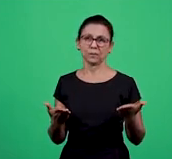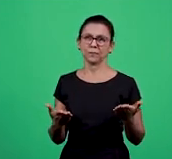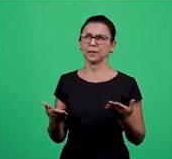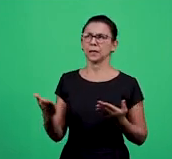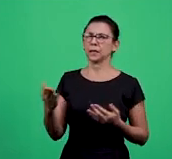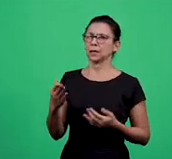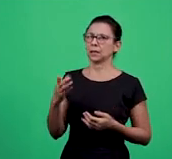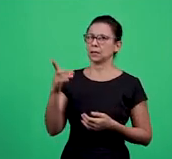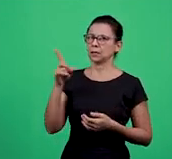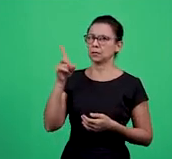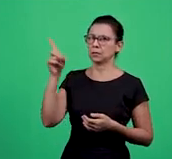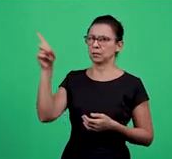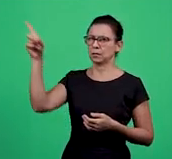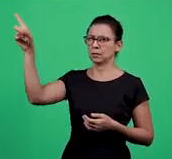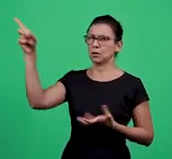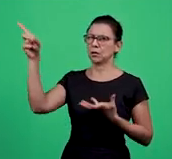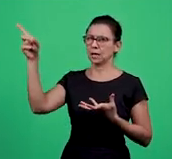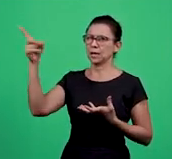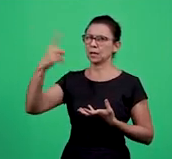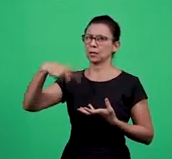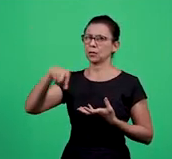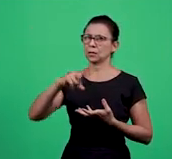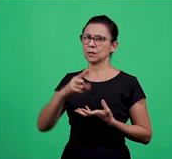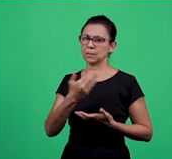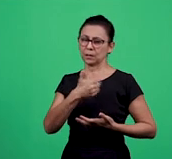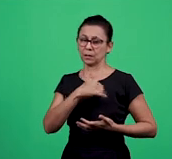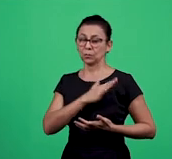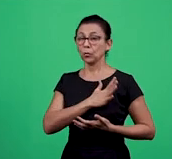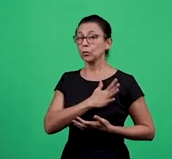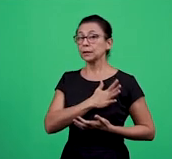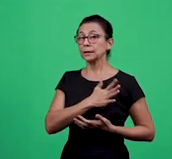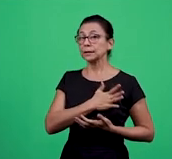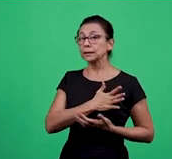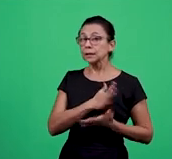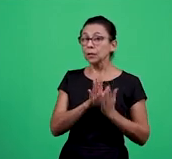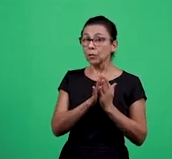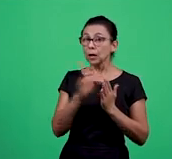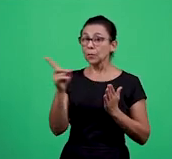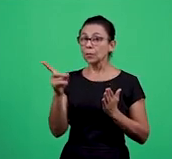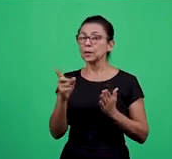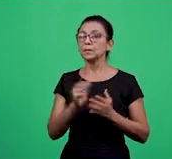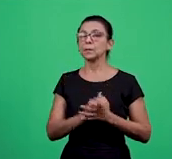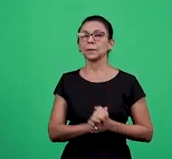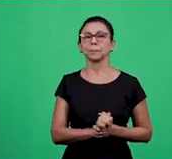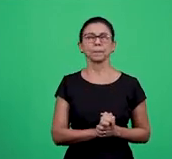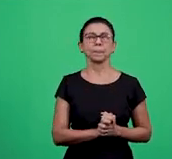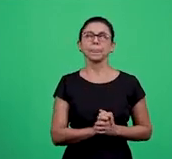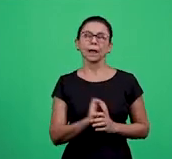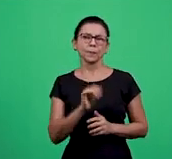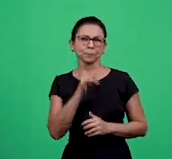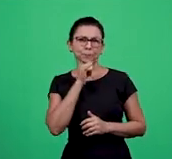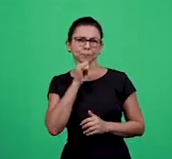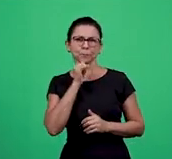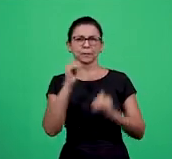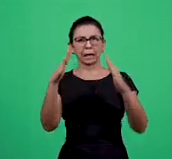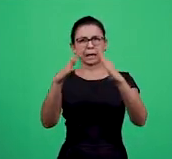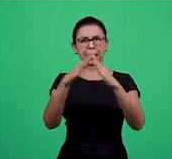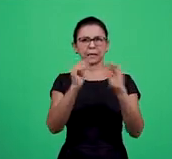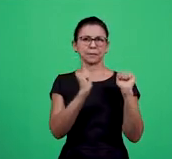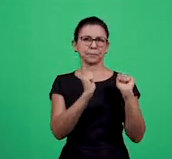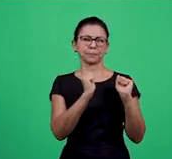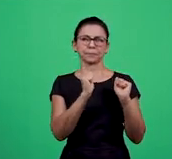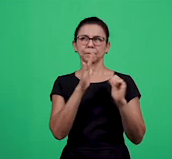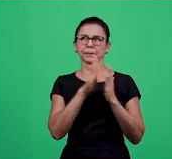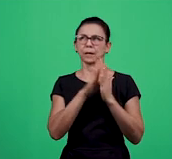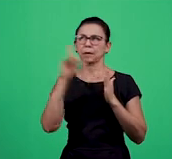a guardar este tesouro no nosso coração. A Bíblia, lá na prateleira, lá da nossa casa, ela